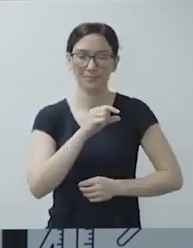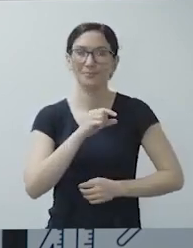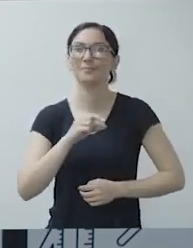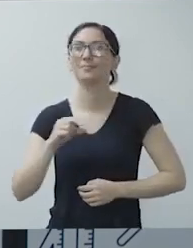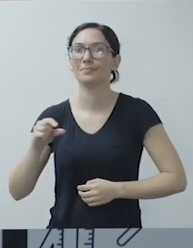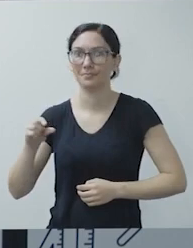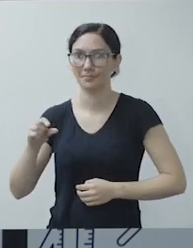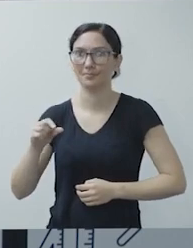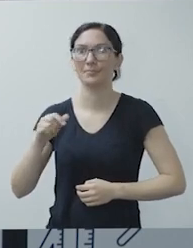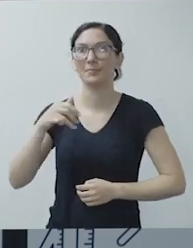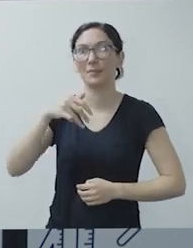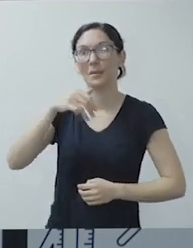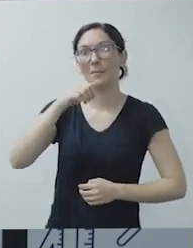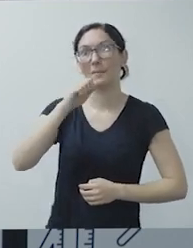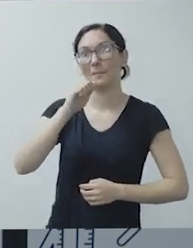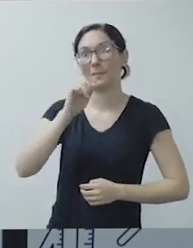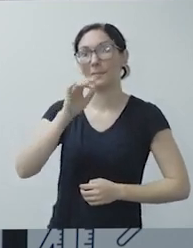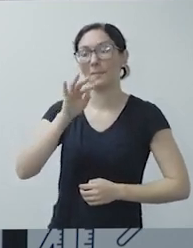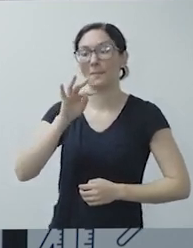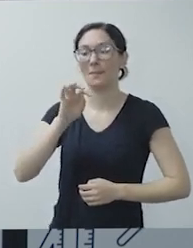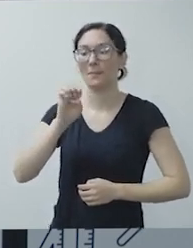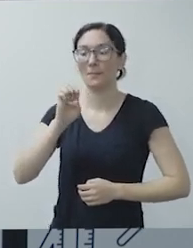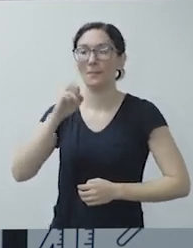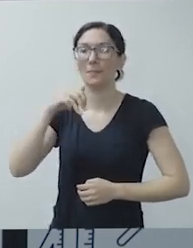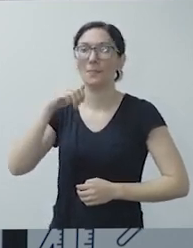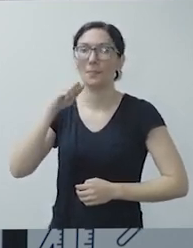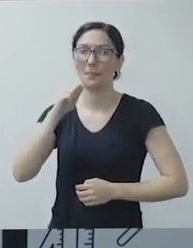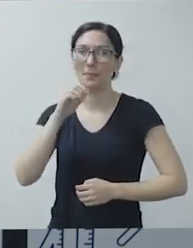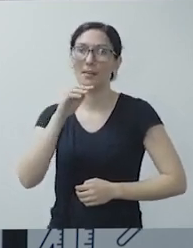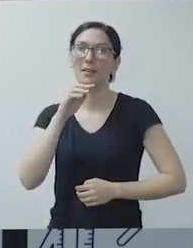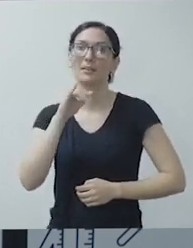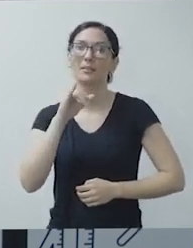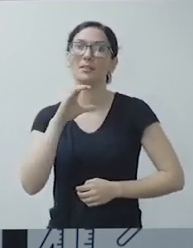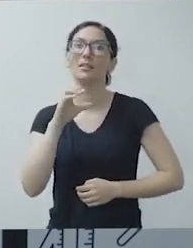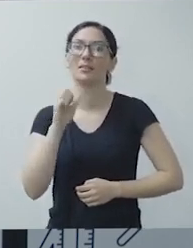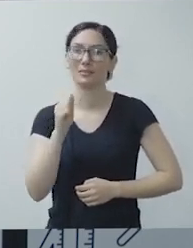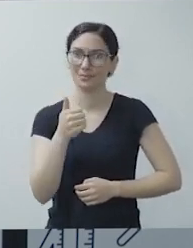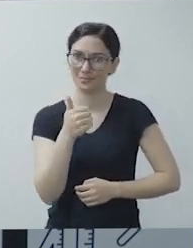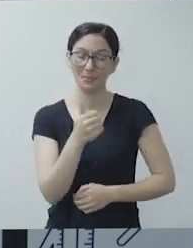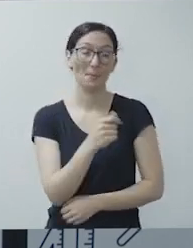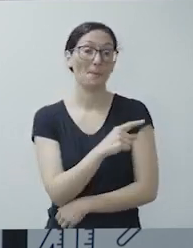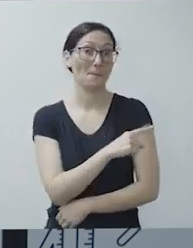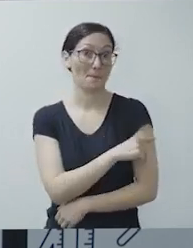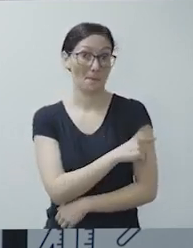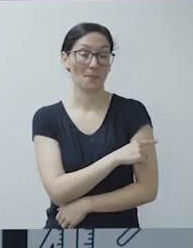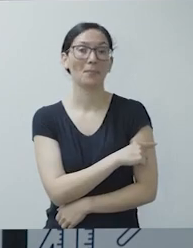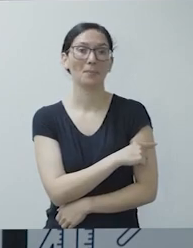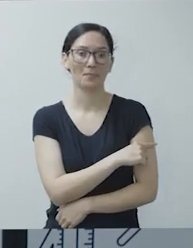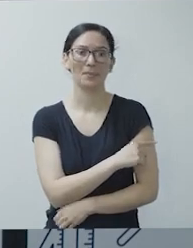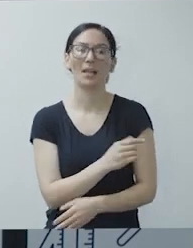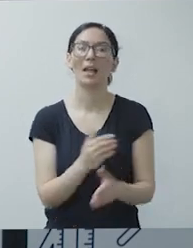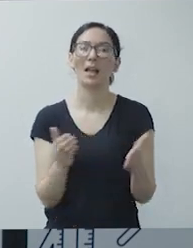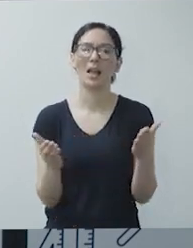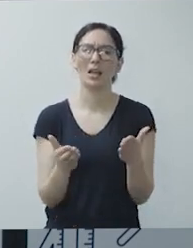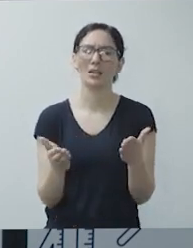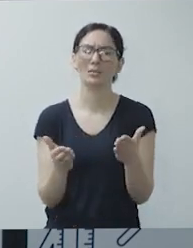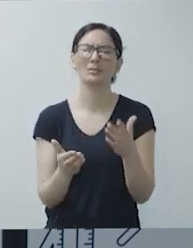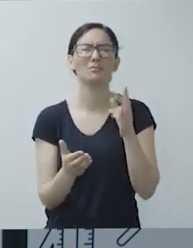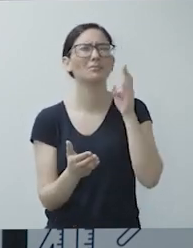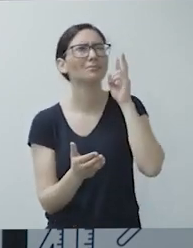matemática, matemática do primeiro ano. A segunda parte da nossa rotina é